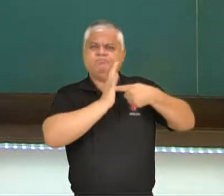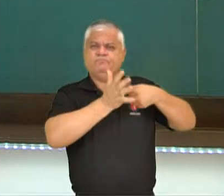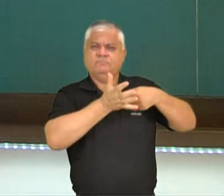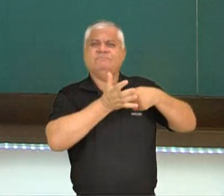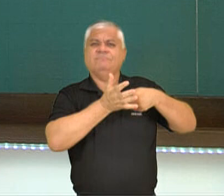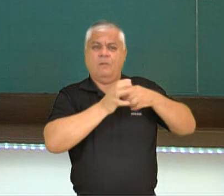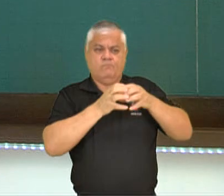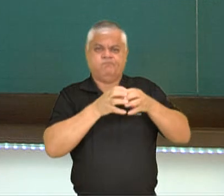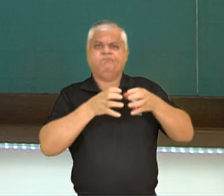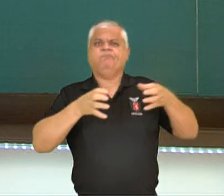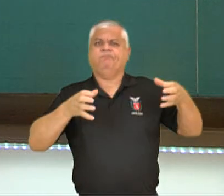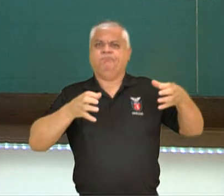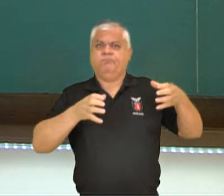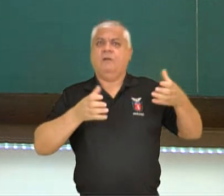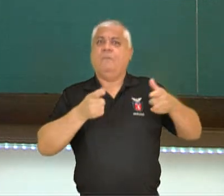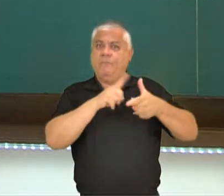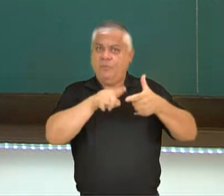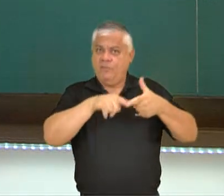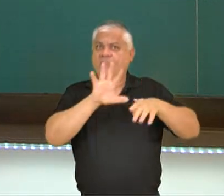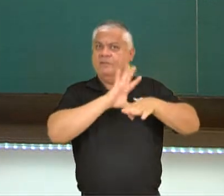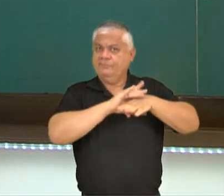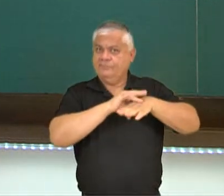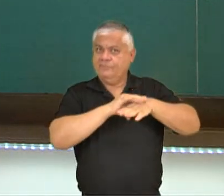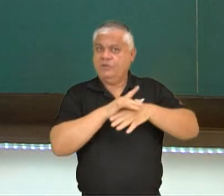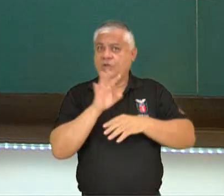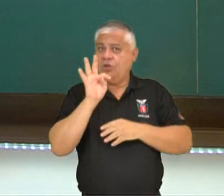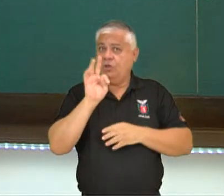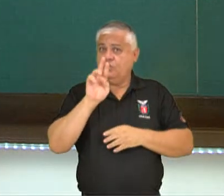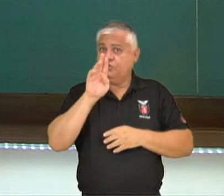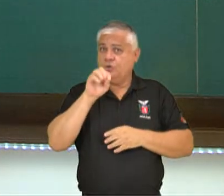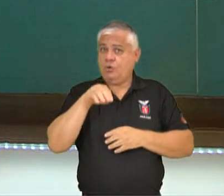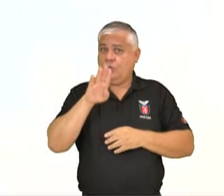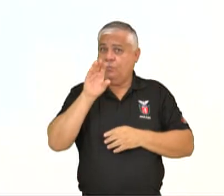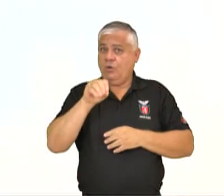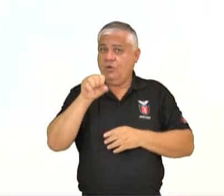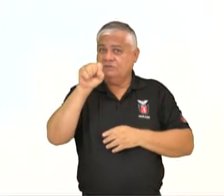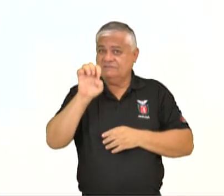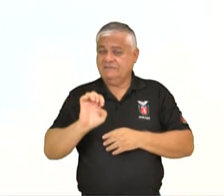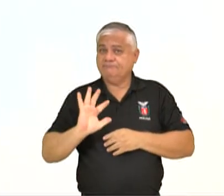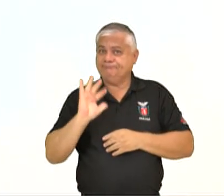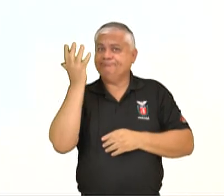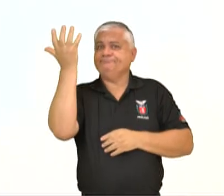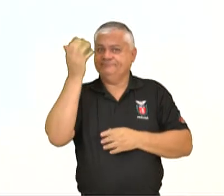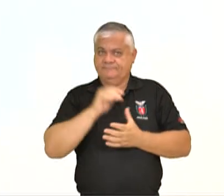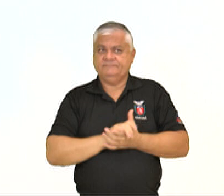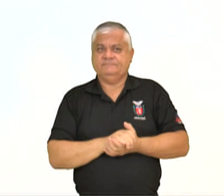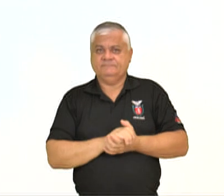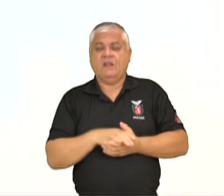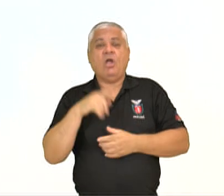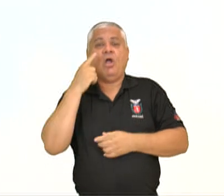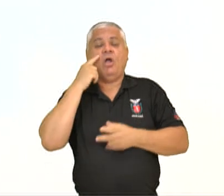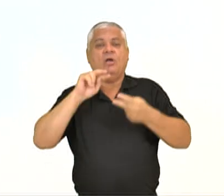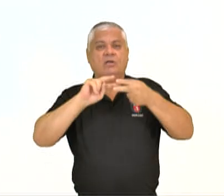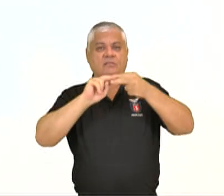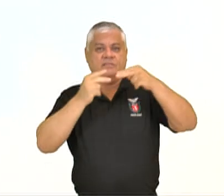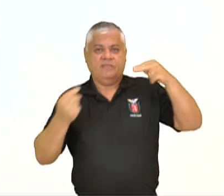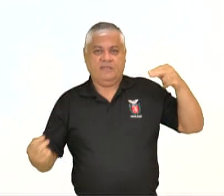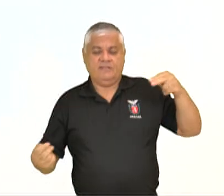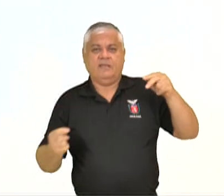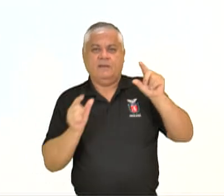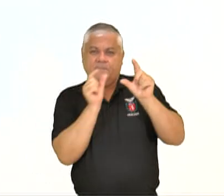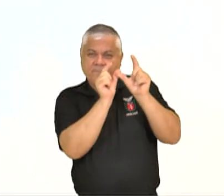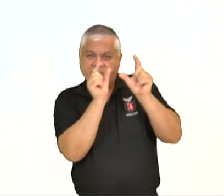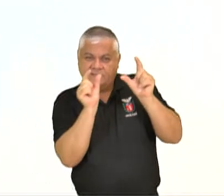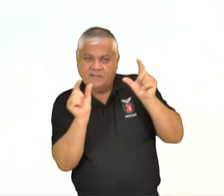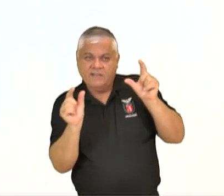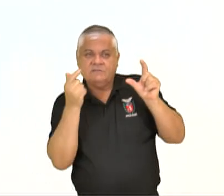trombose. Aqui está mostrando como é que é essa mutação. Então aqui está o DNA, né, um pedaço do DNA de uma pessoa sem